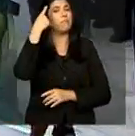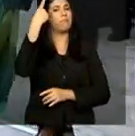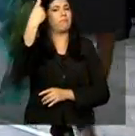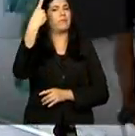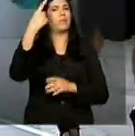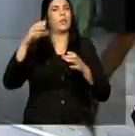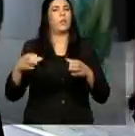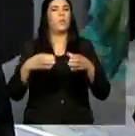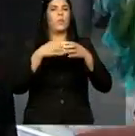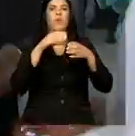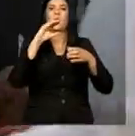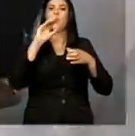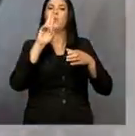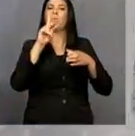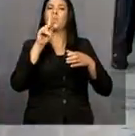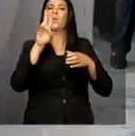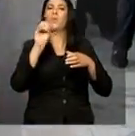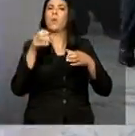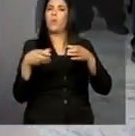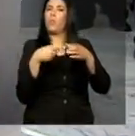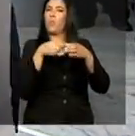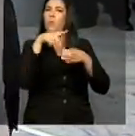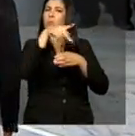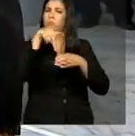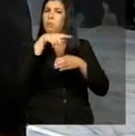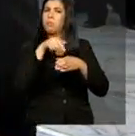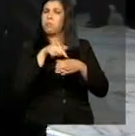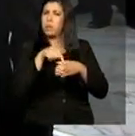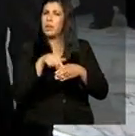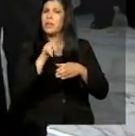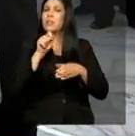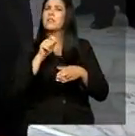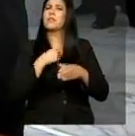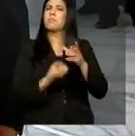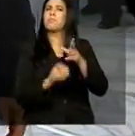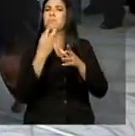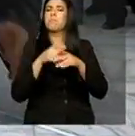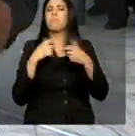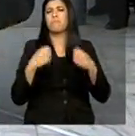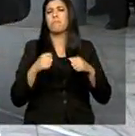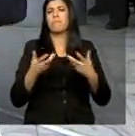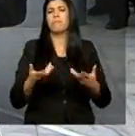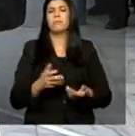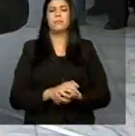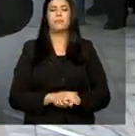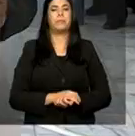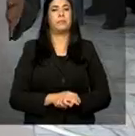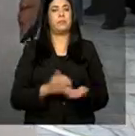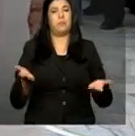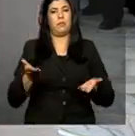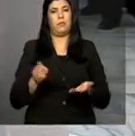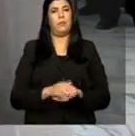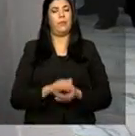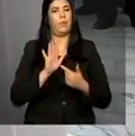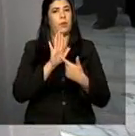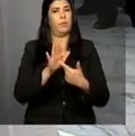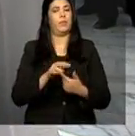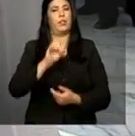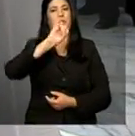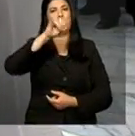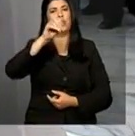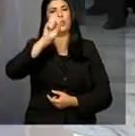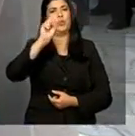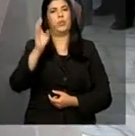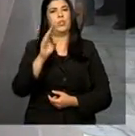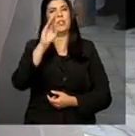uma cúpula de países, desses países ditos emergentes. Bom, agora José Graziano, que é diretor-geral da FAO, a Organização